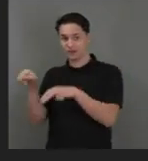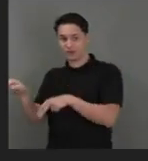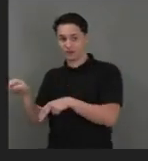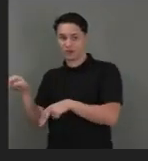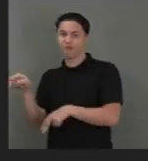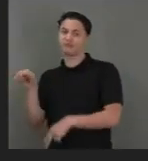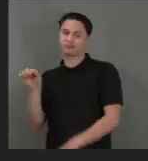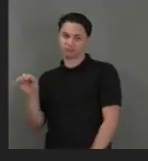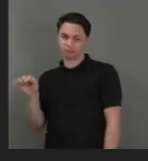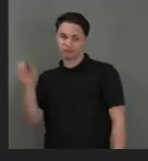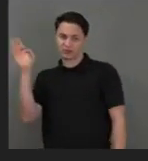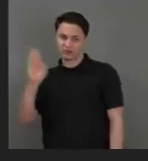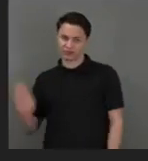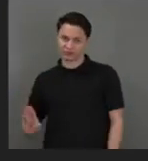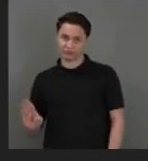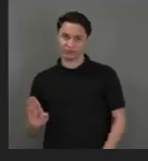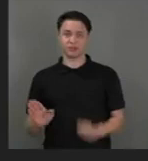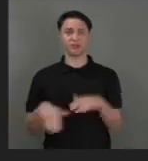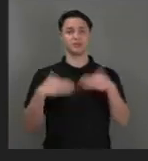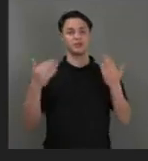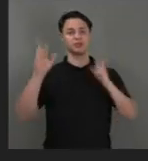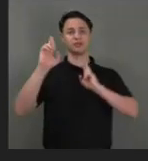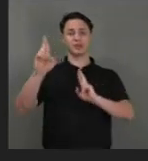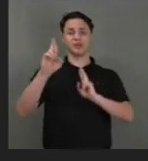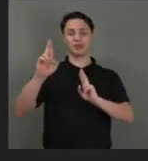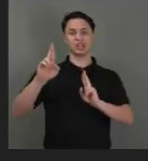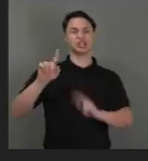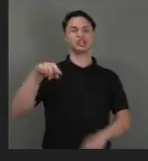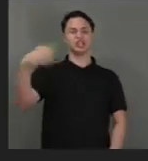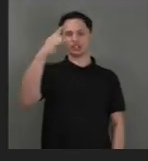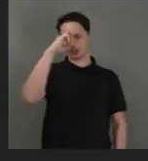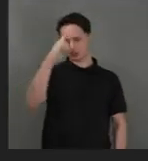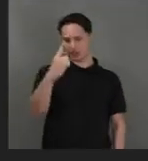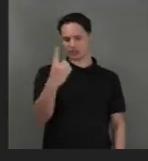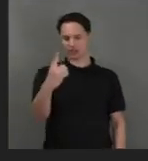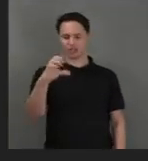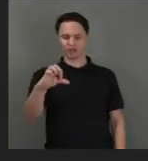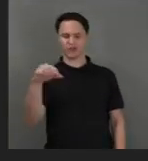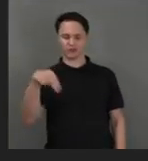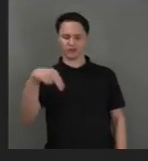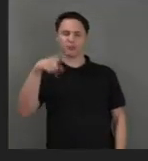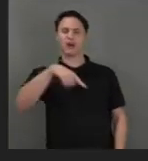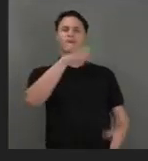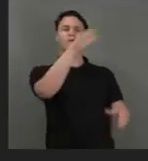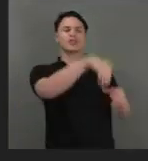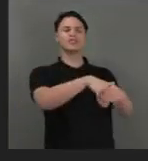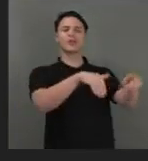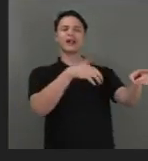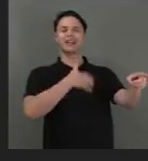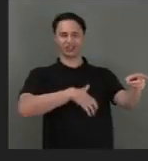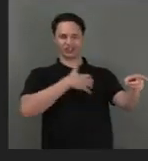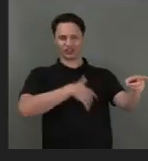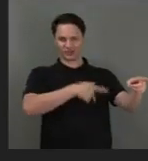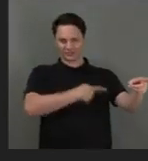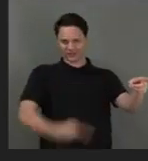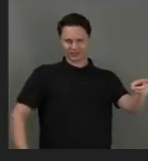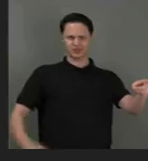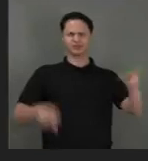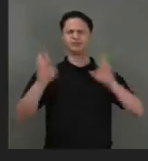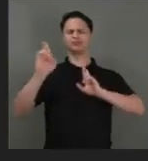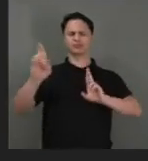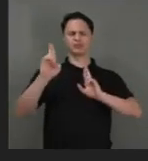Brasil. Esperamos que no próximo dia 19 de novembro, agora, no próximo final de semana, nossos